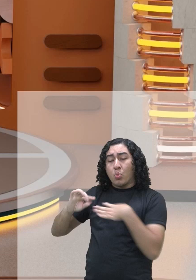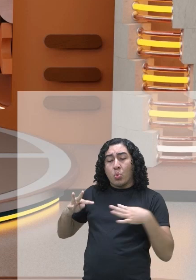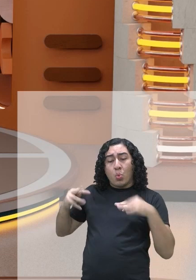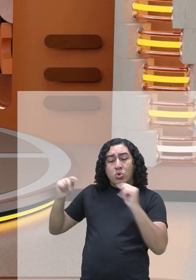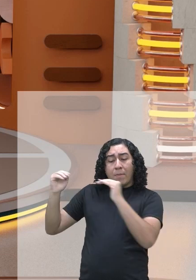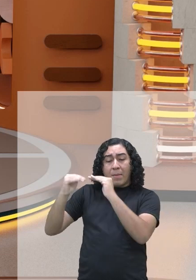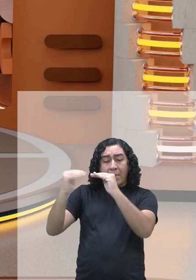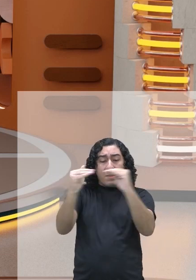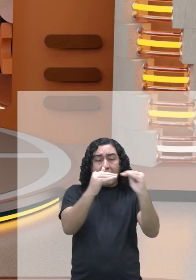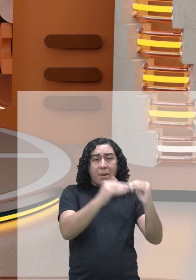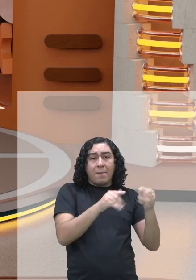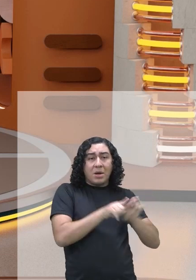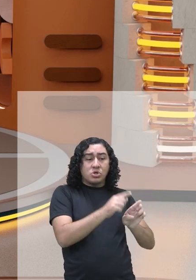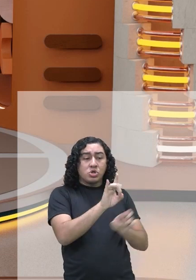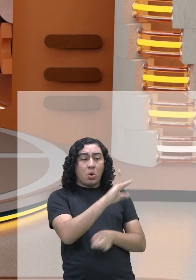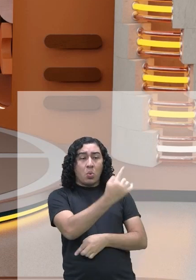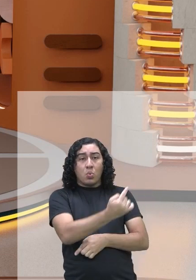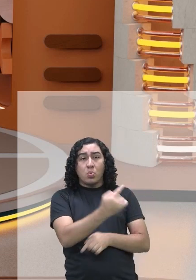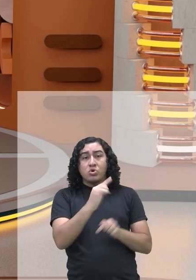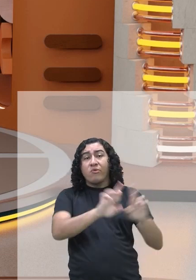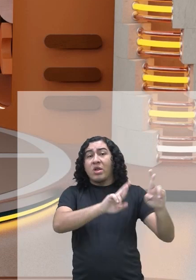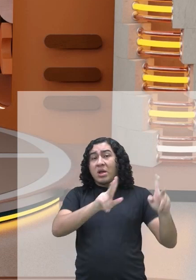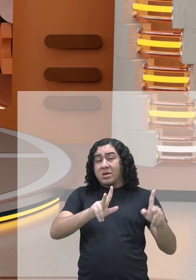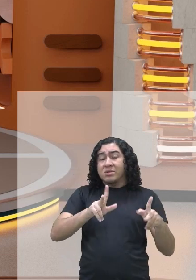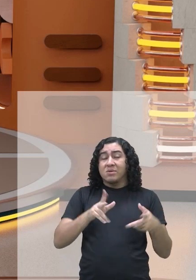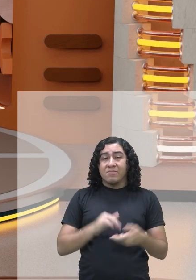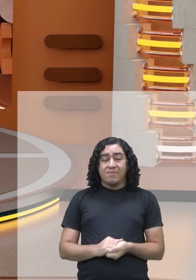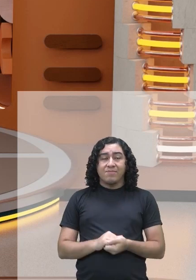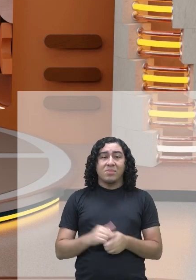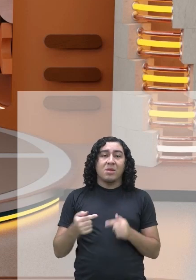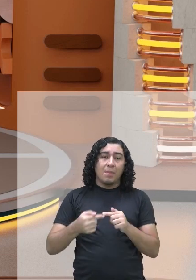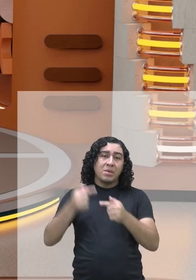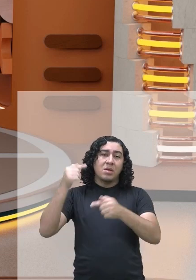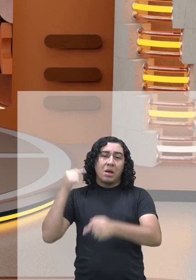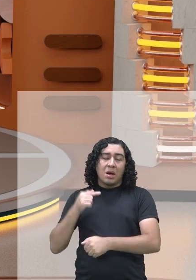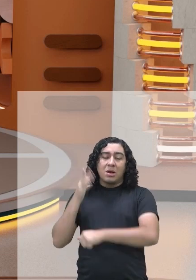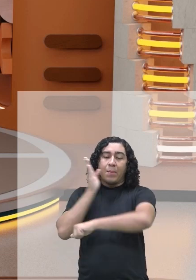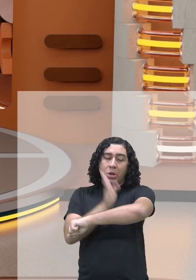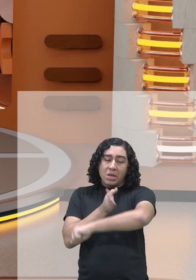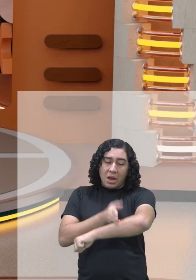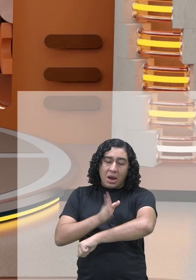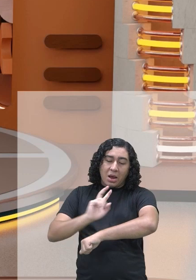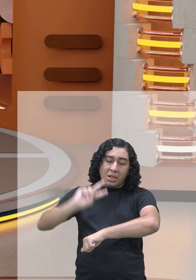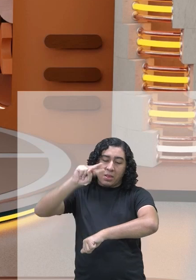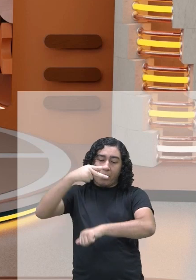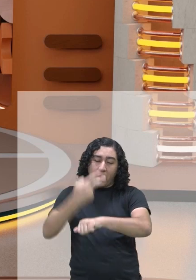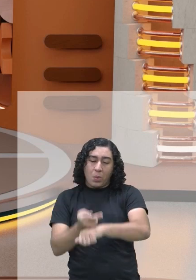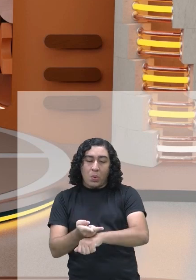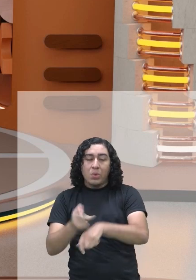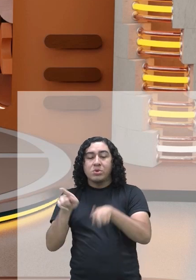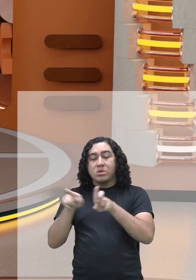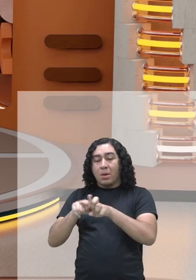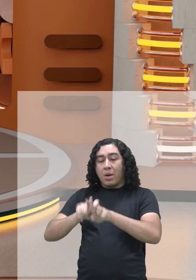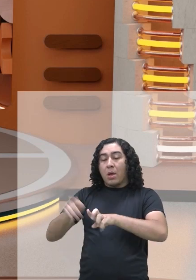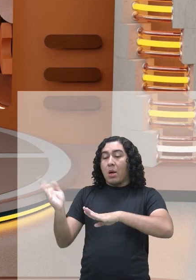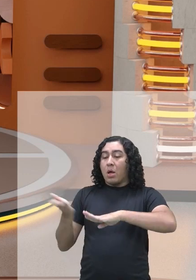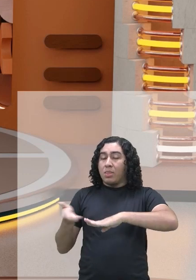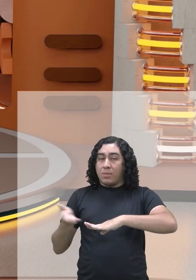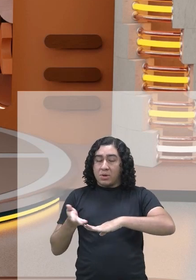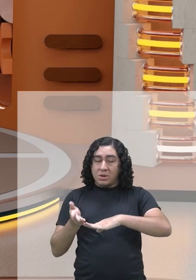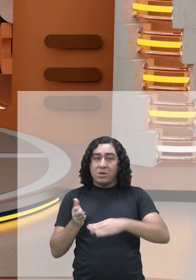através dos séculos mesmo, desde a era moderna, na era pós-moderna, na